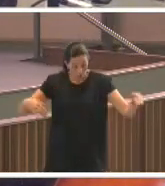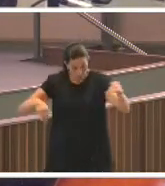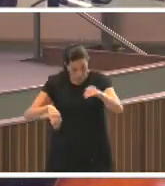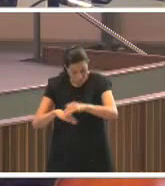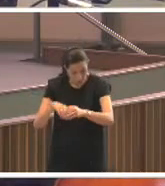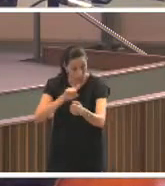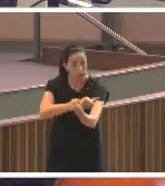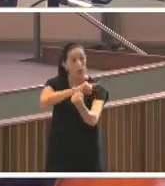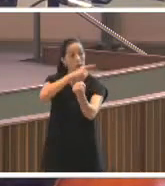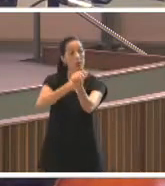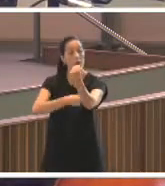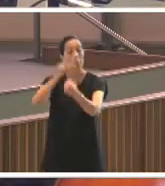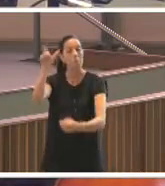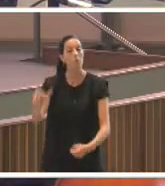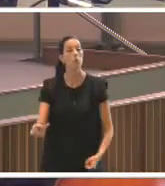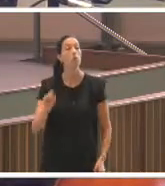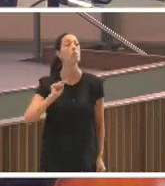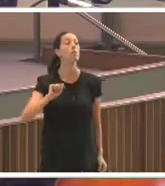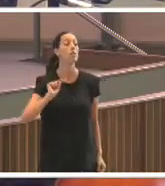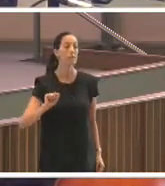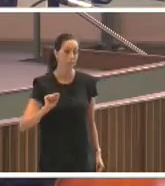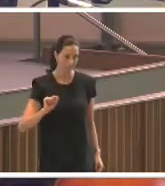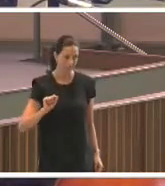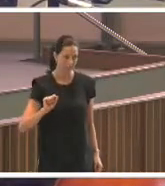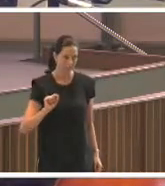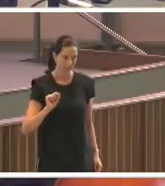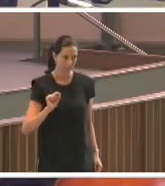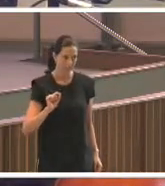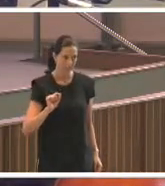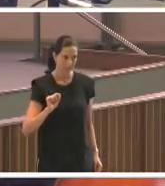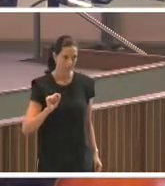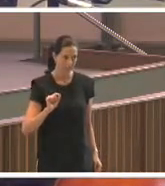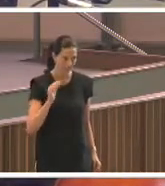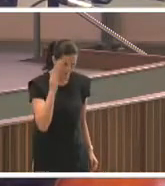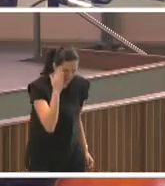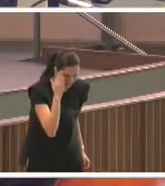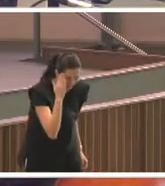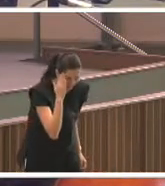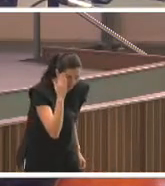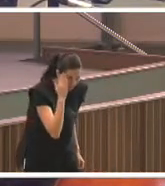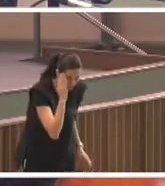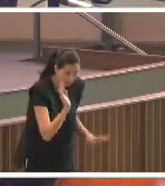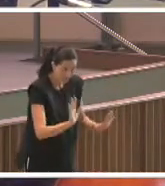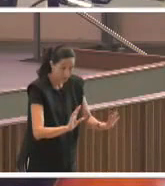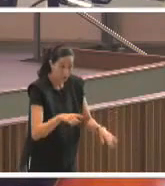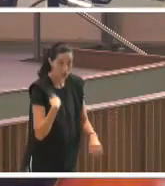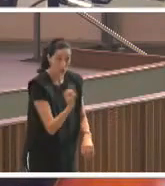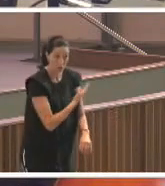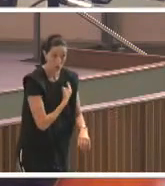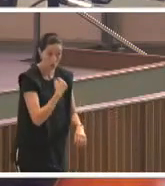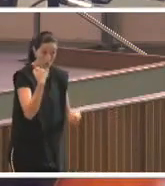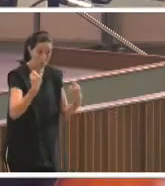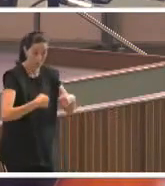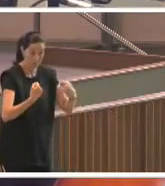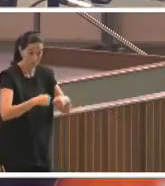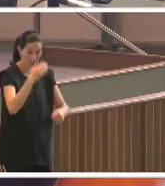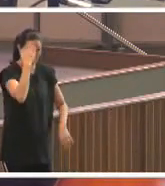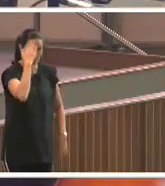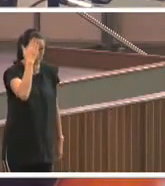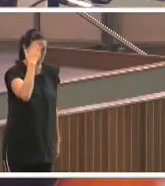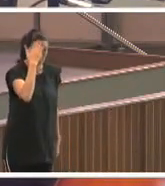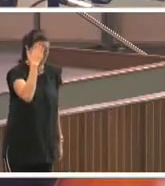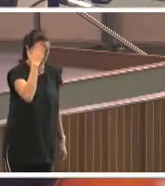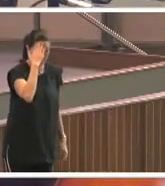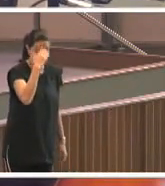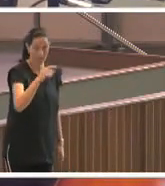Santo, quando podemos ser modelos de pessoas que Deus pode usar e que